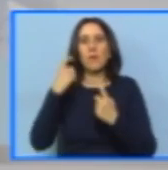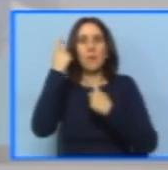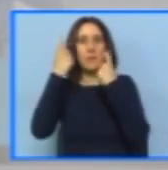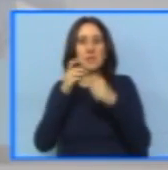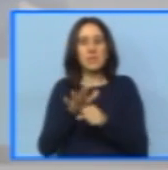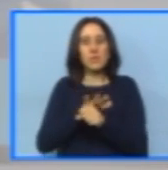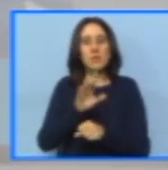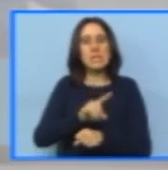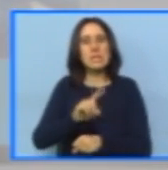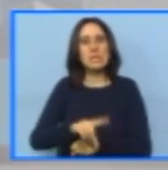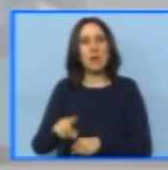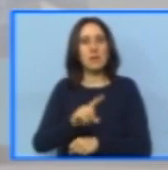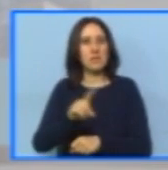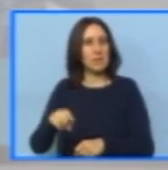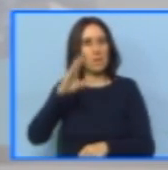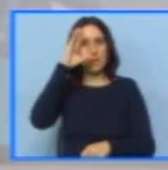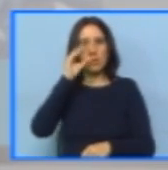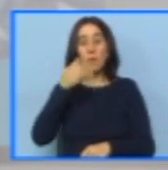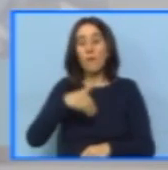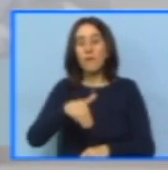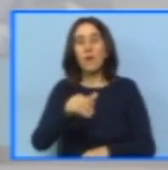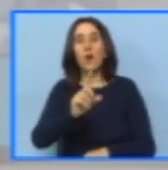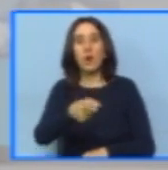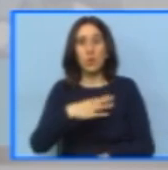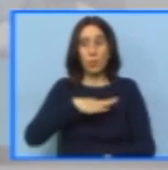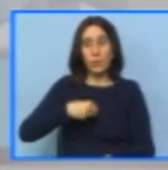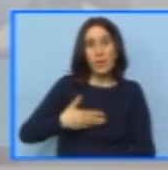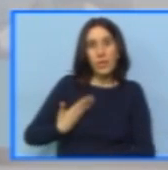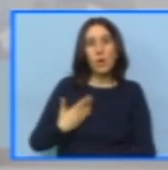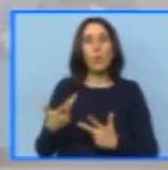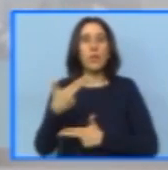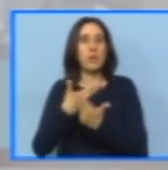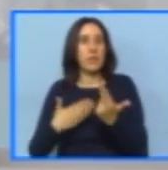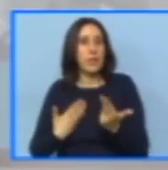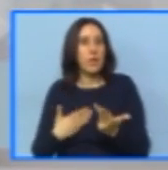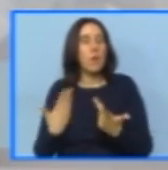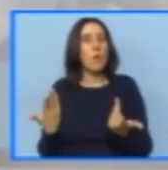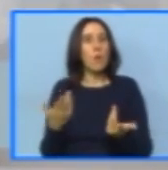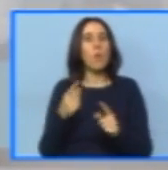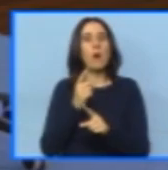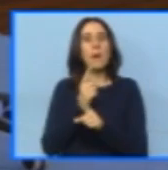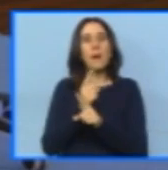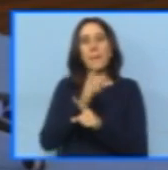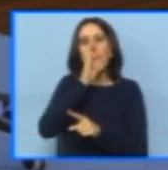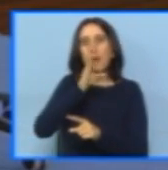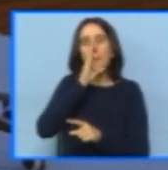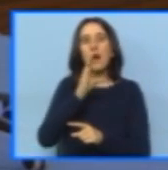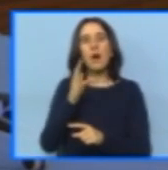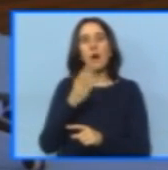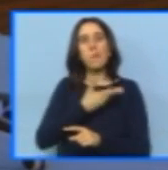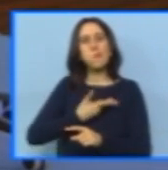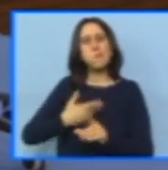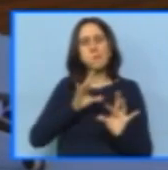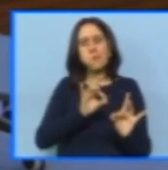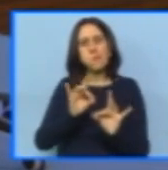determinadas situações, ou com medo do que aí vem, ou com medo do mundo, ou com medo das críticas, ou com medo de uma cultura que se secularizou e